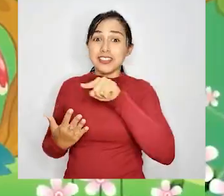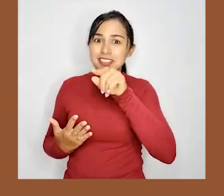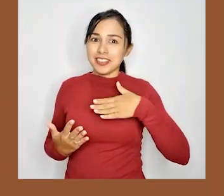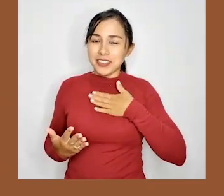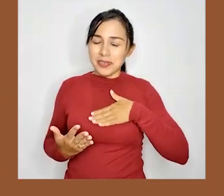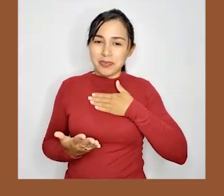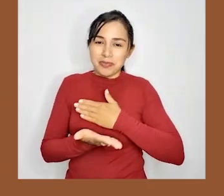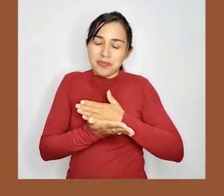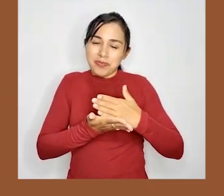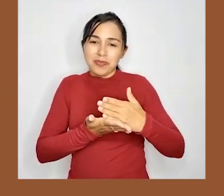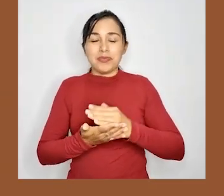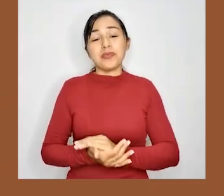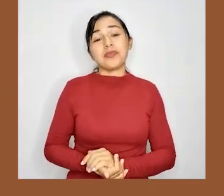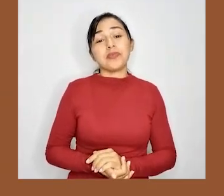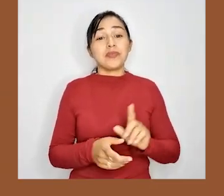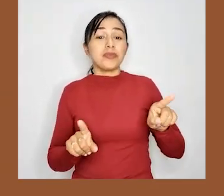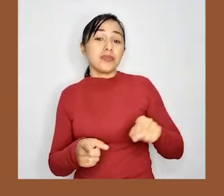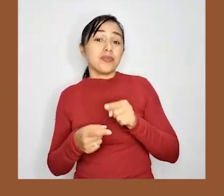começar!